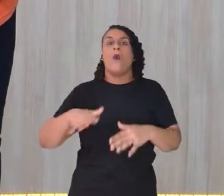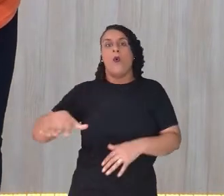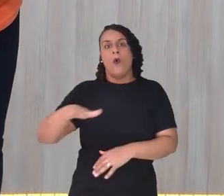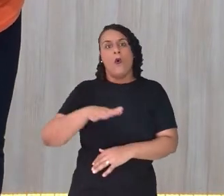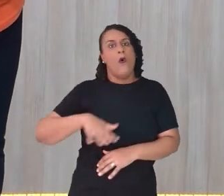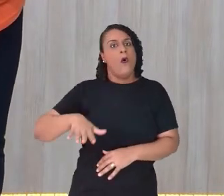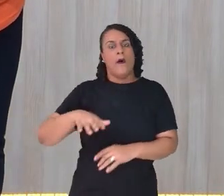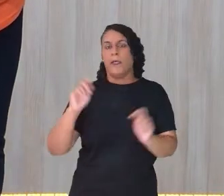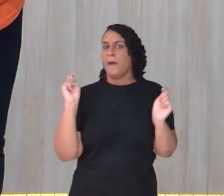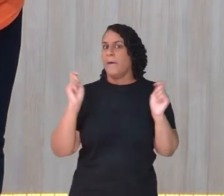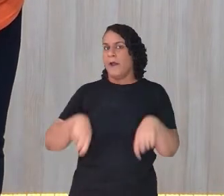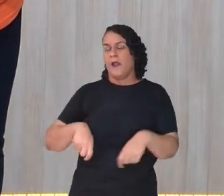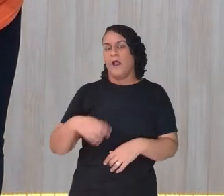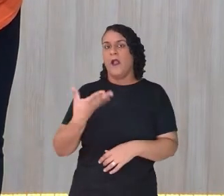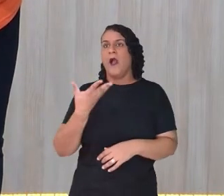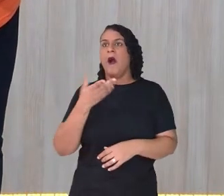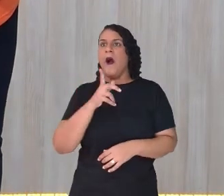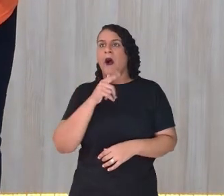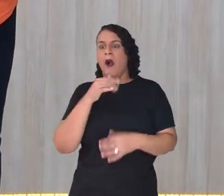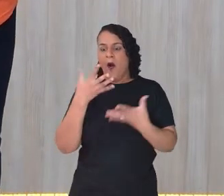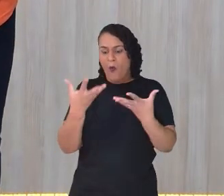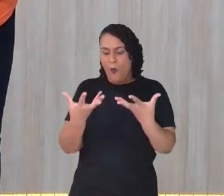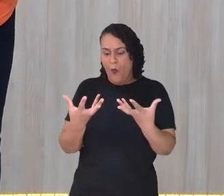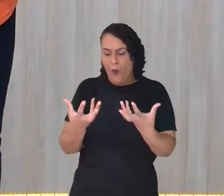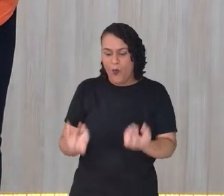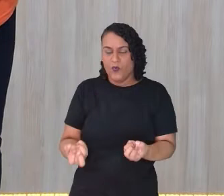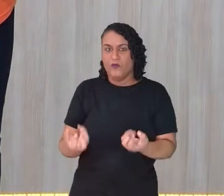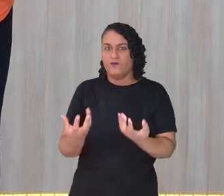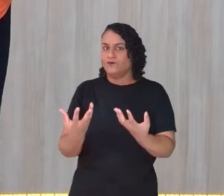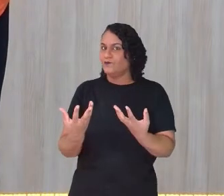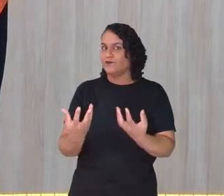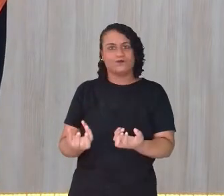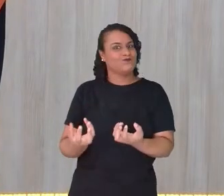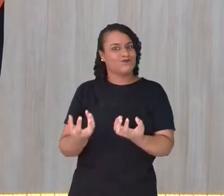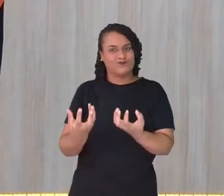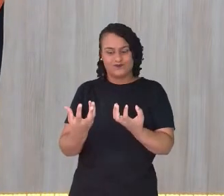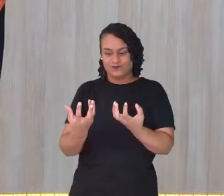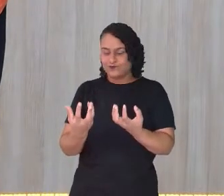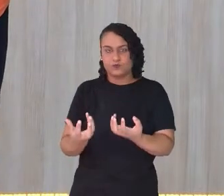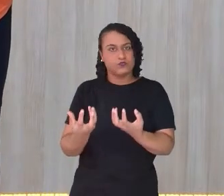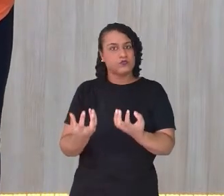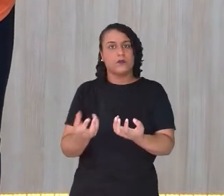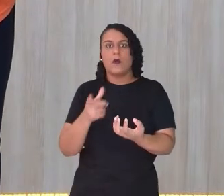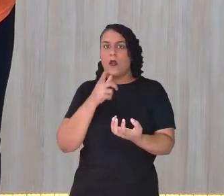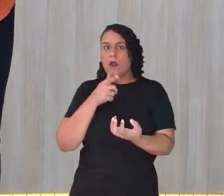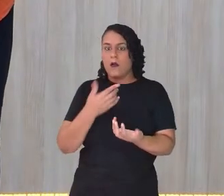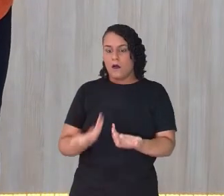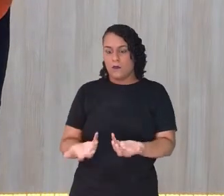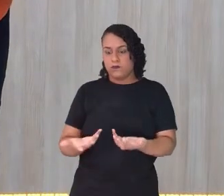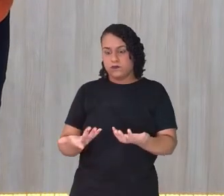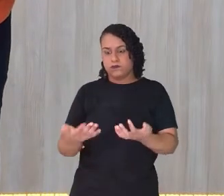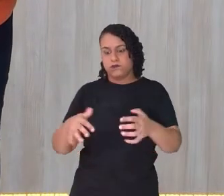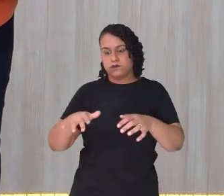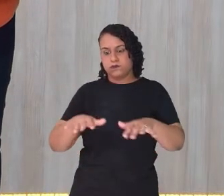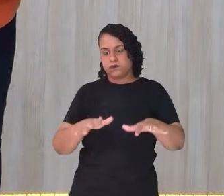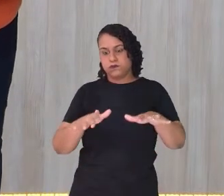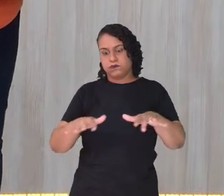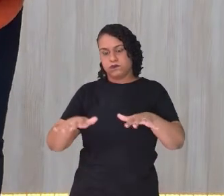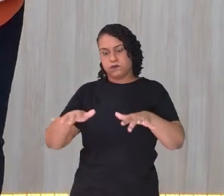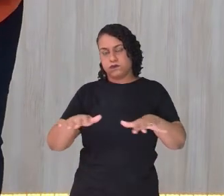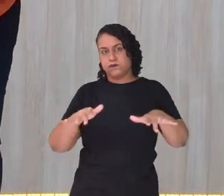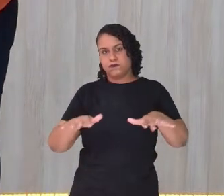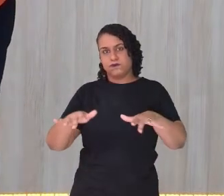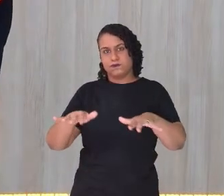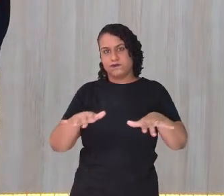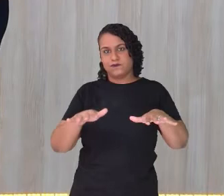não permita que a água passe, um terreno impermeável, então vai se acumular e formar os lençóis